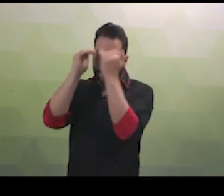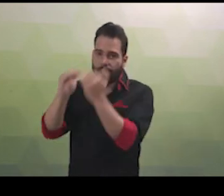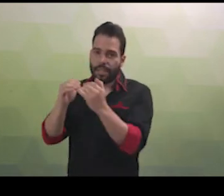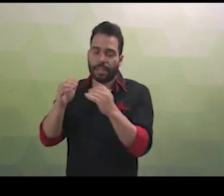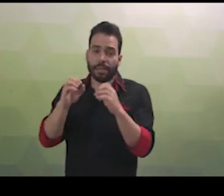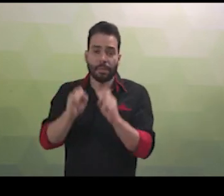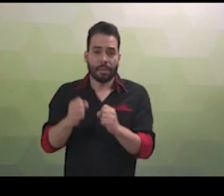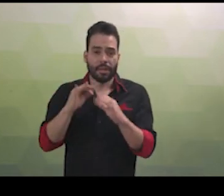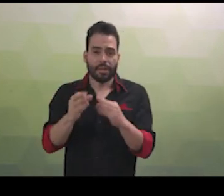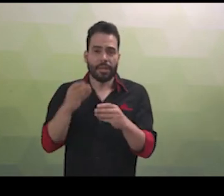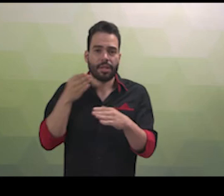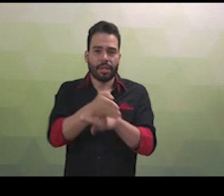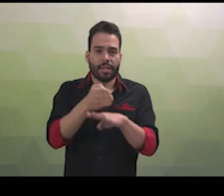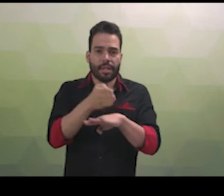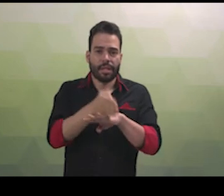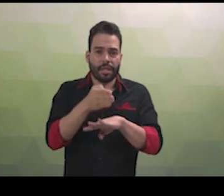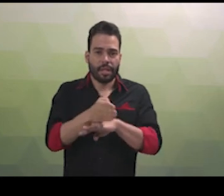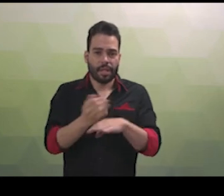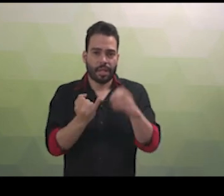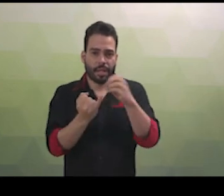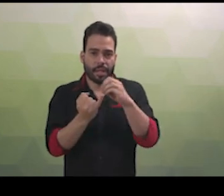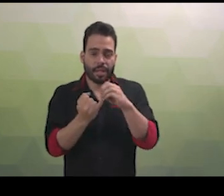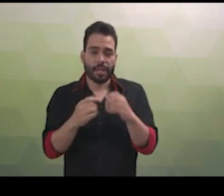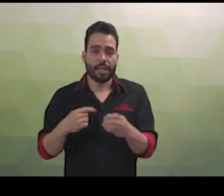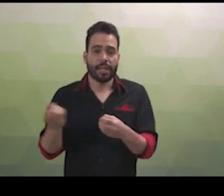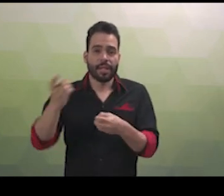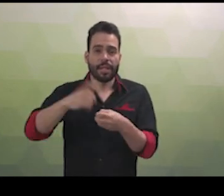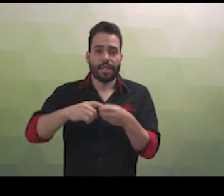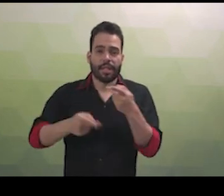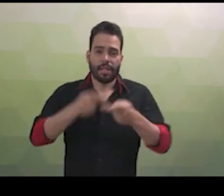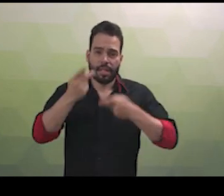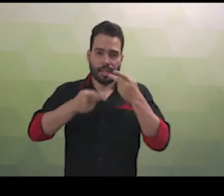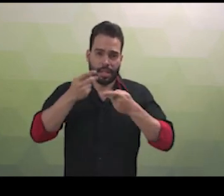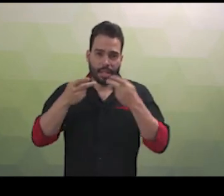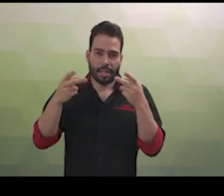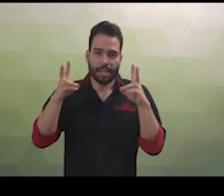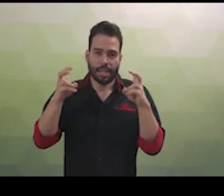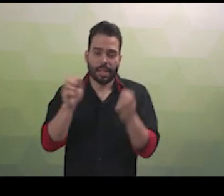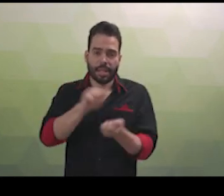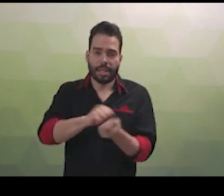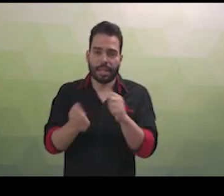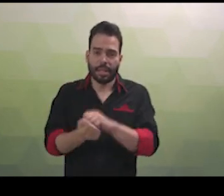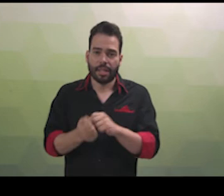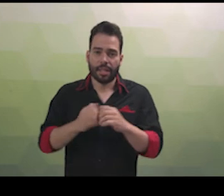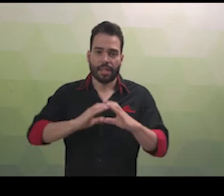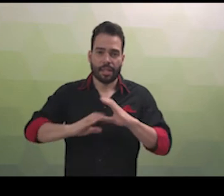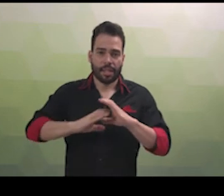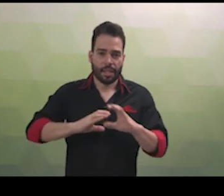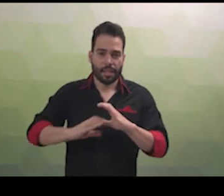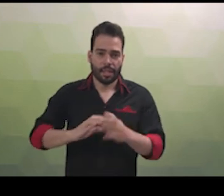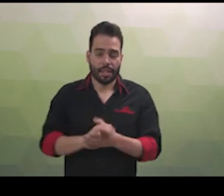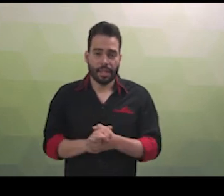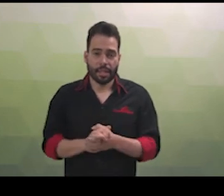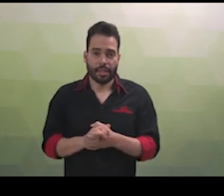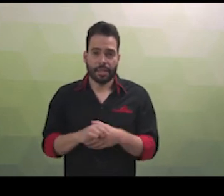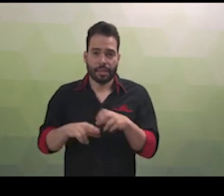a todos o acesso à instituição. E aí voltamos à acessibilidade comunicacional. A